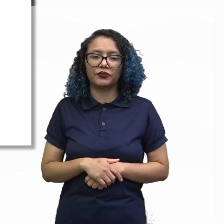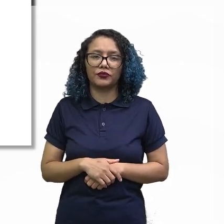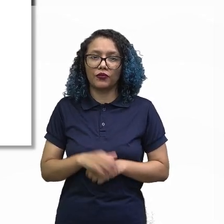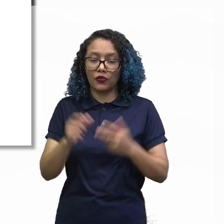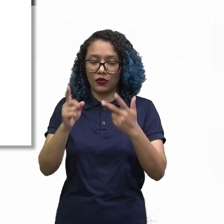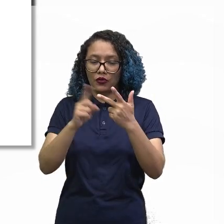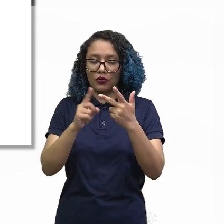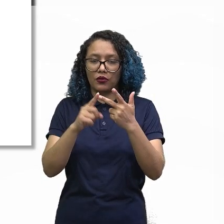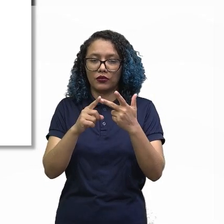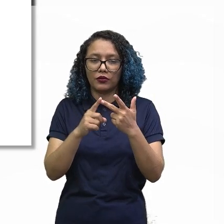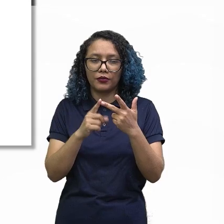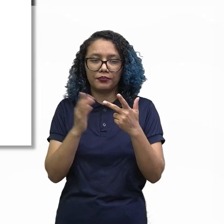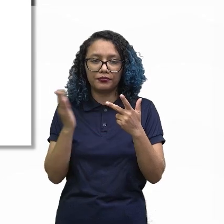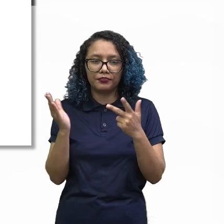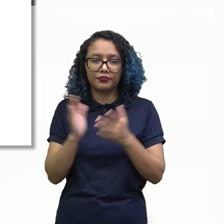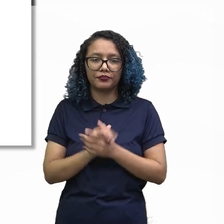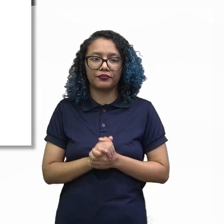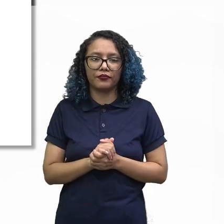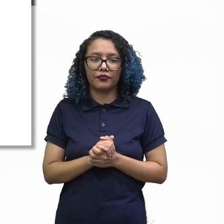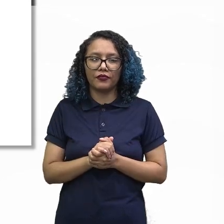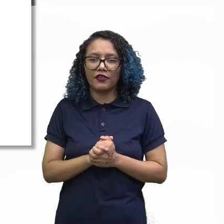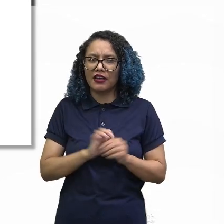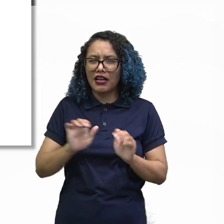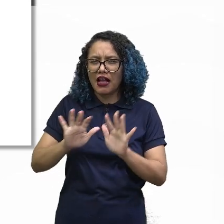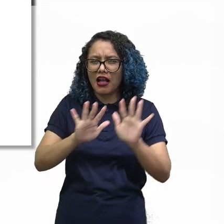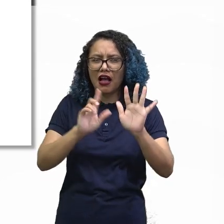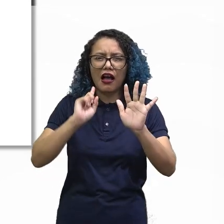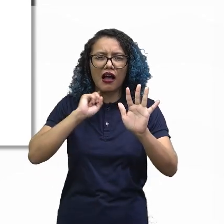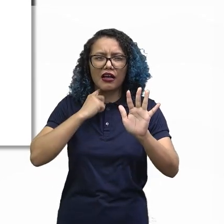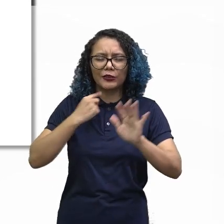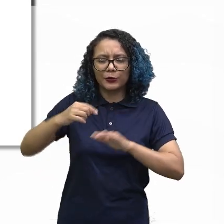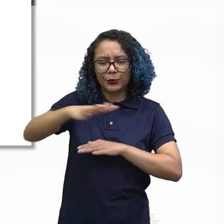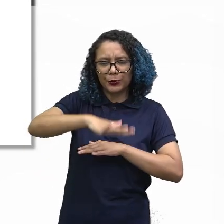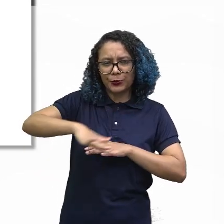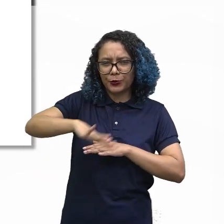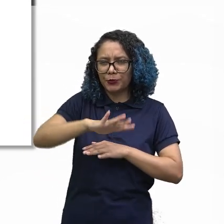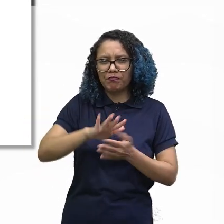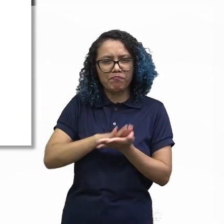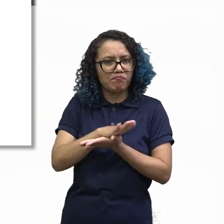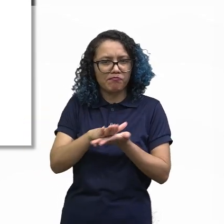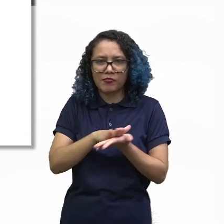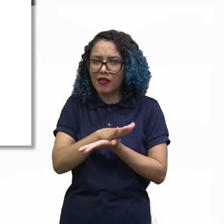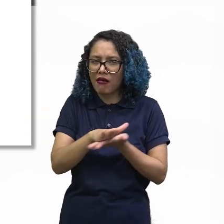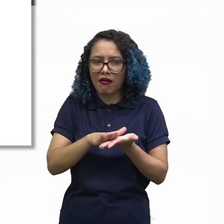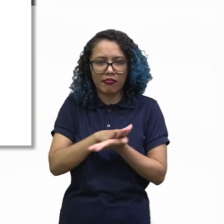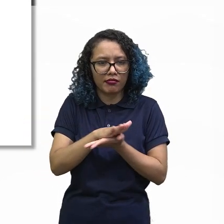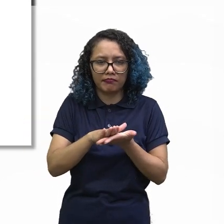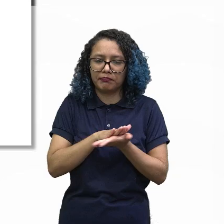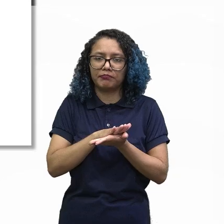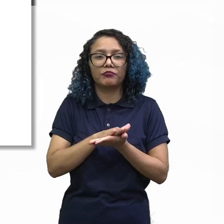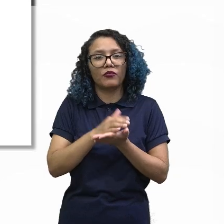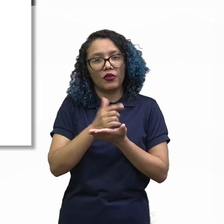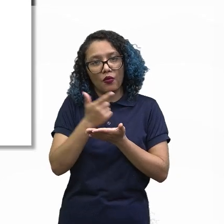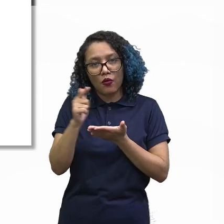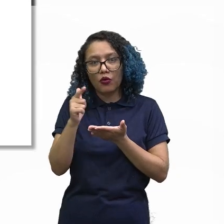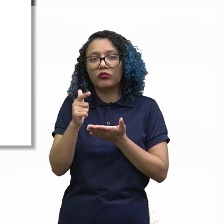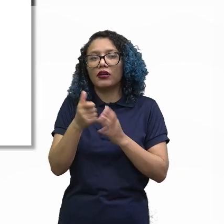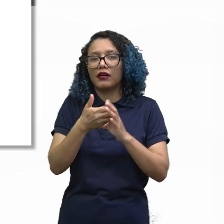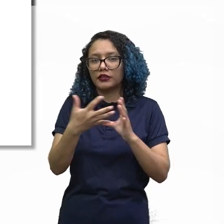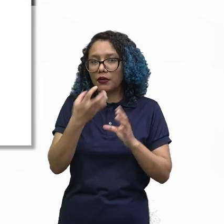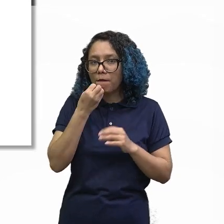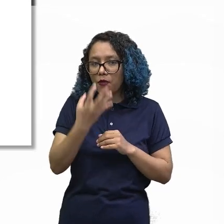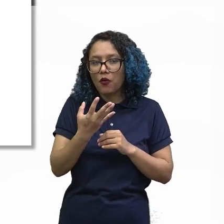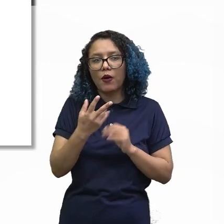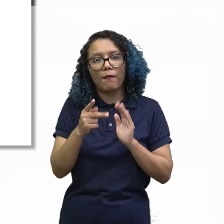uma vantagem, não emissão de gases poluentes na atmosfera. É uma outra vantagem da energia